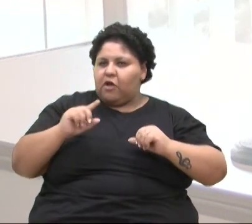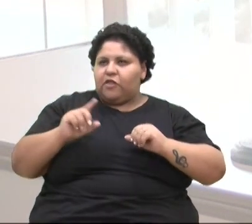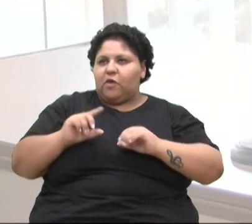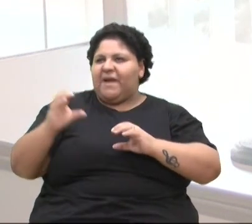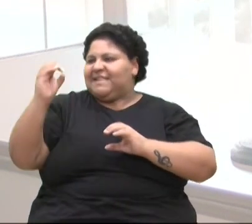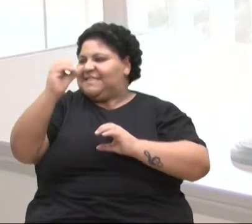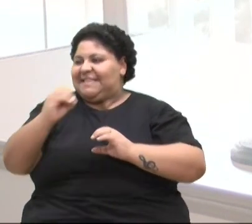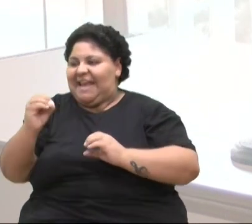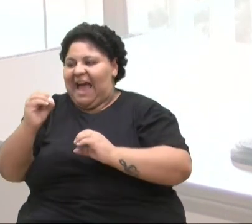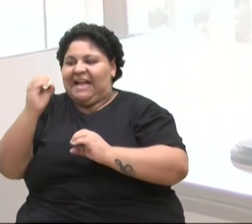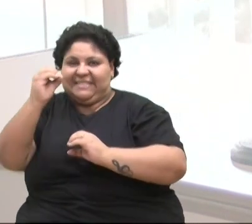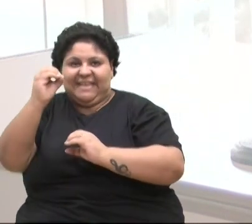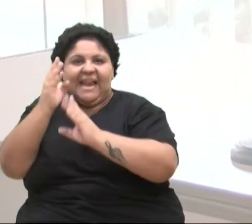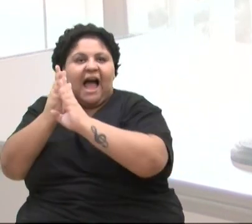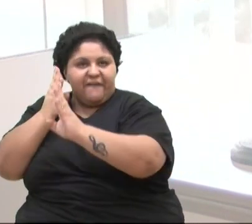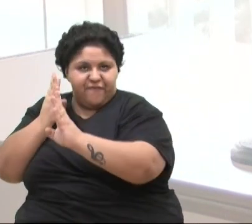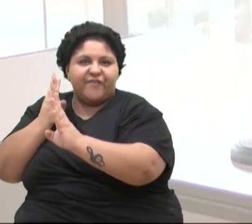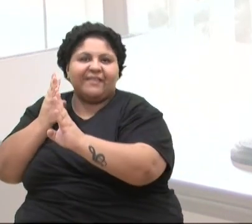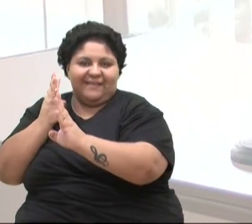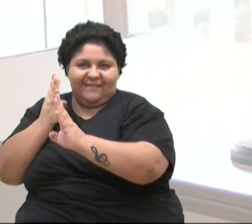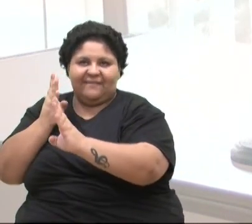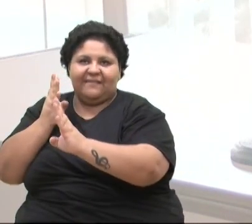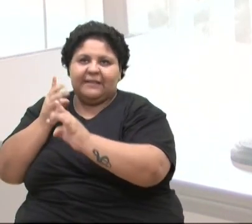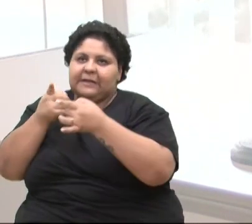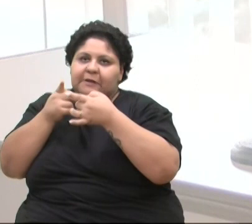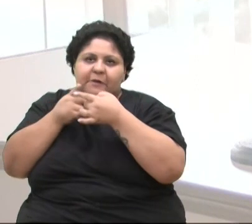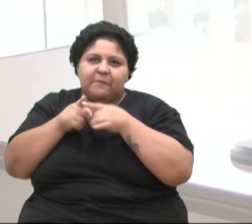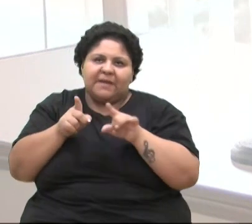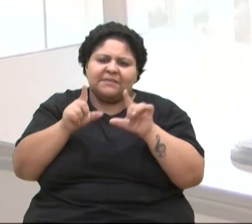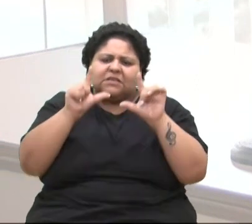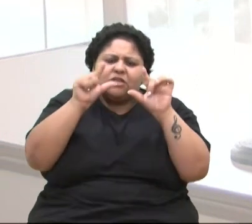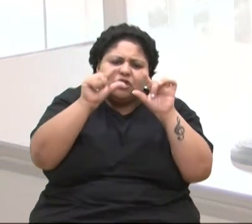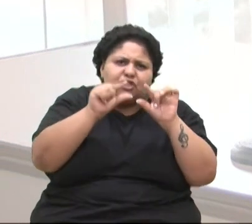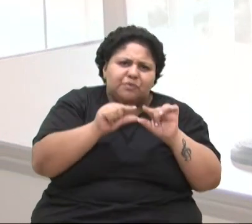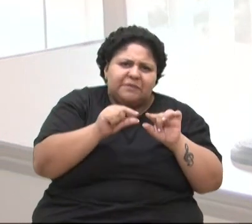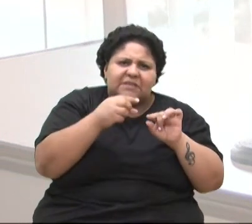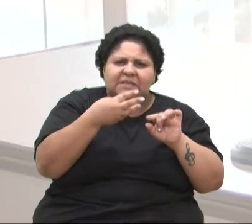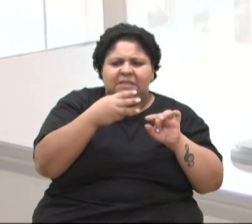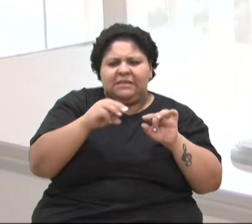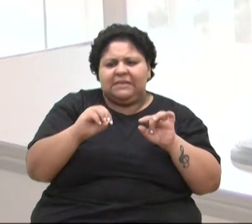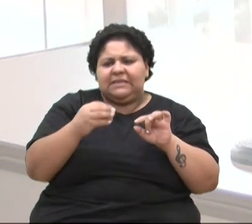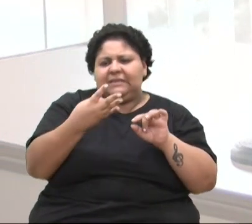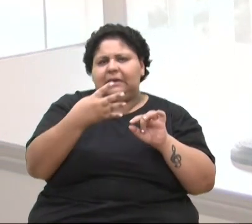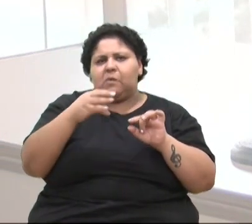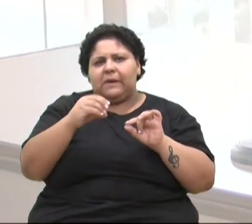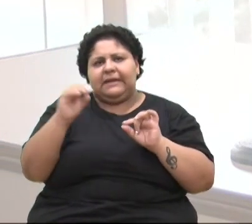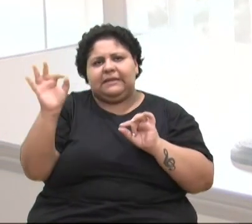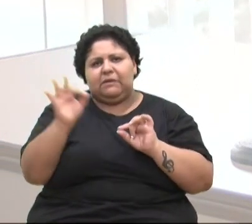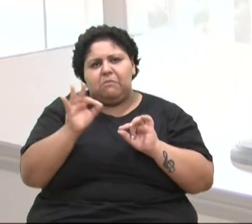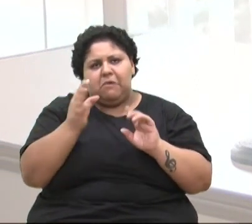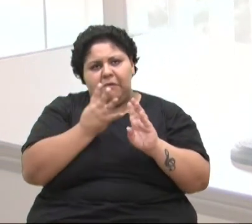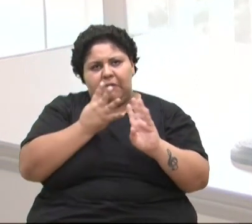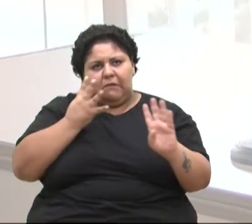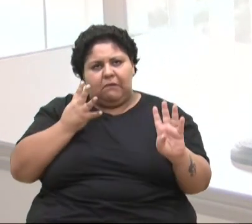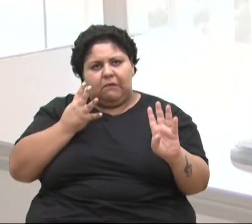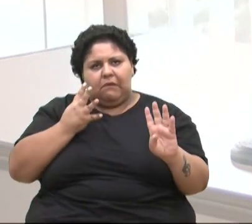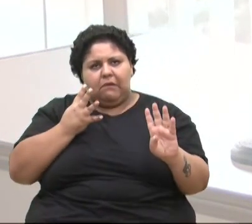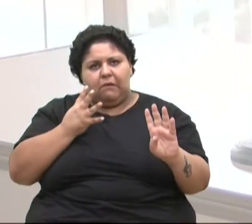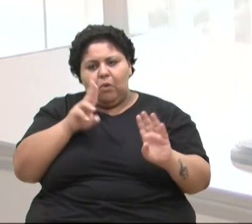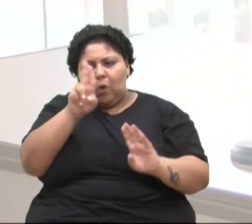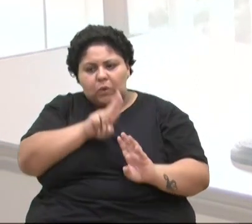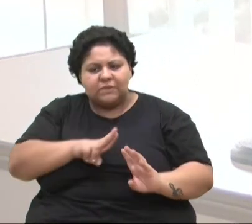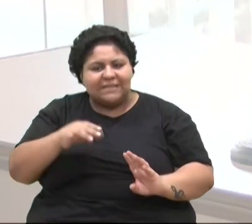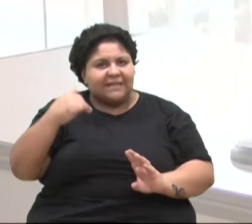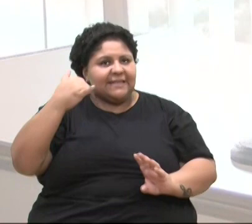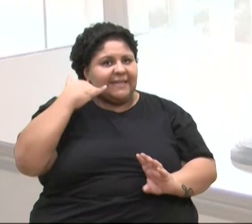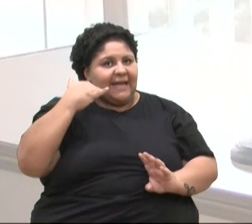ser zerada, mas para nós tentar, sabe, no mínimo uma diminuição de 30%, 40% da fila, com a telemedicina a gente